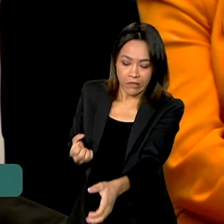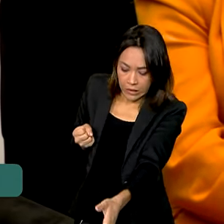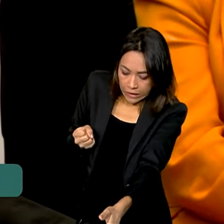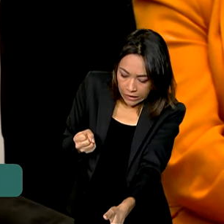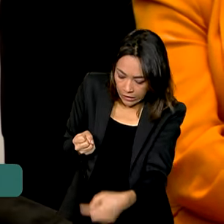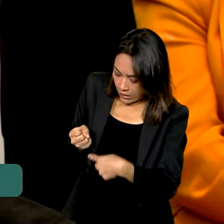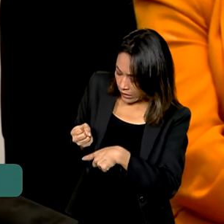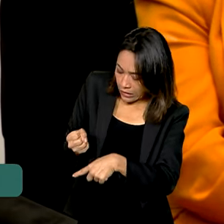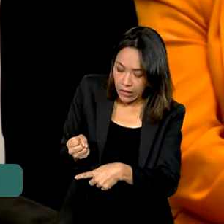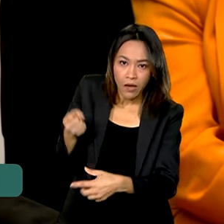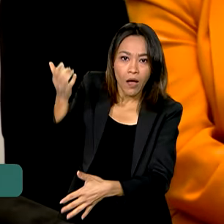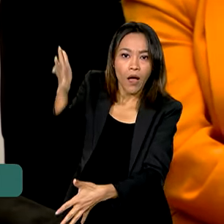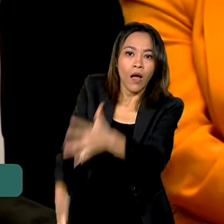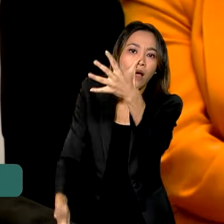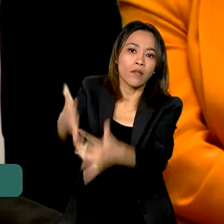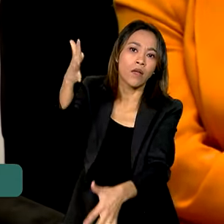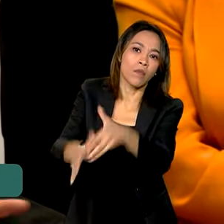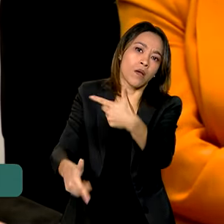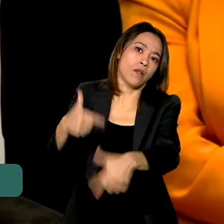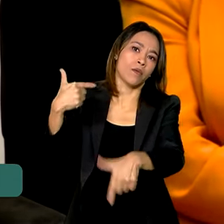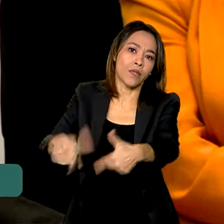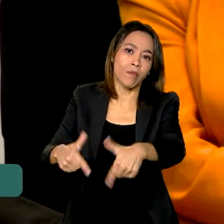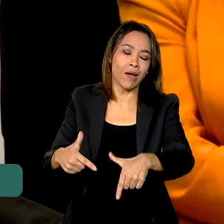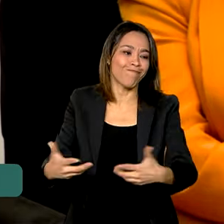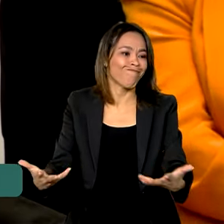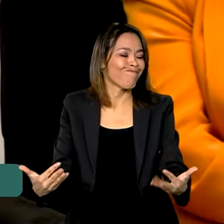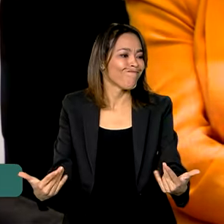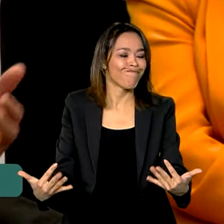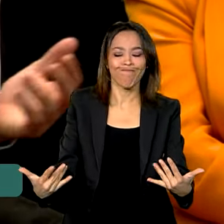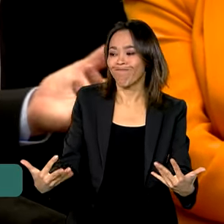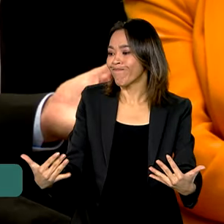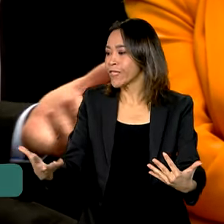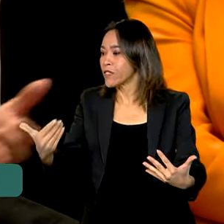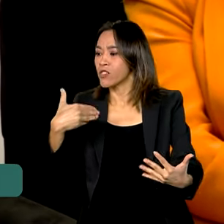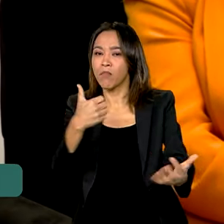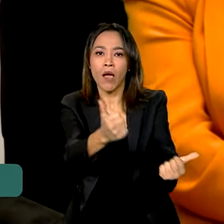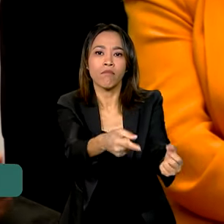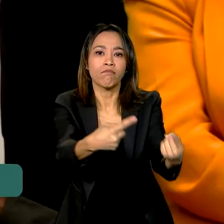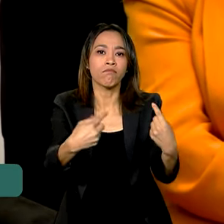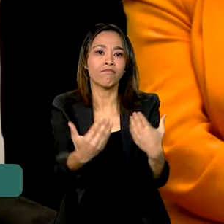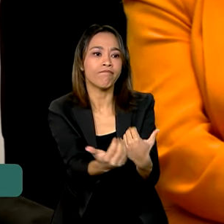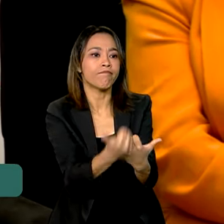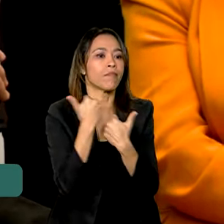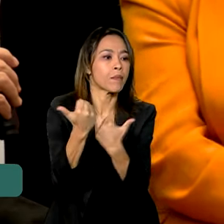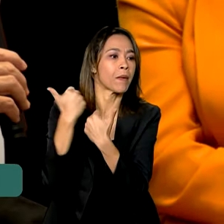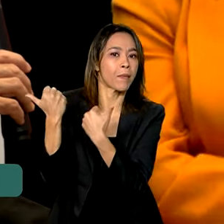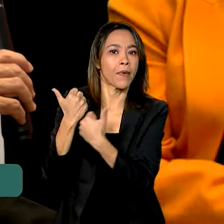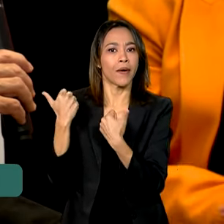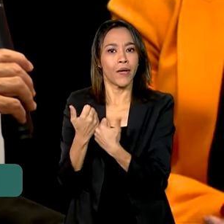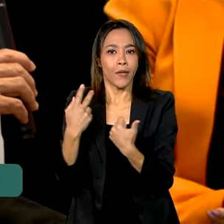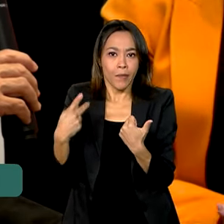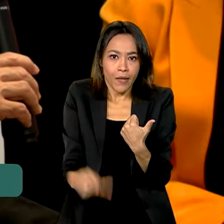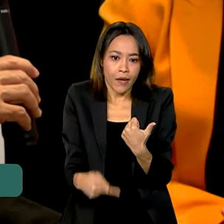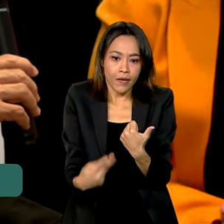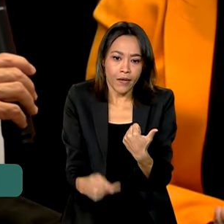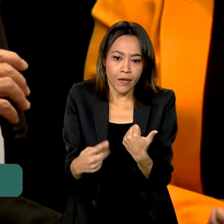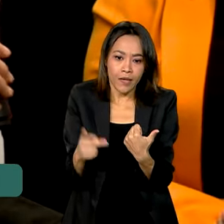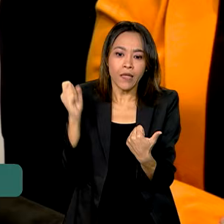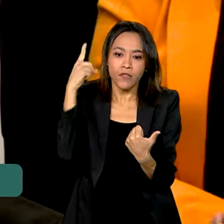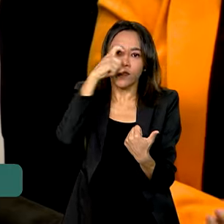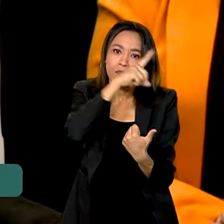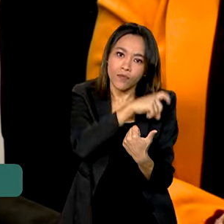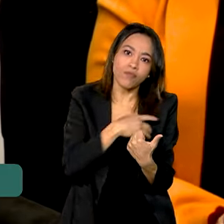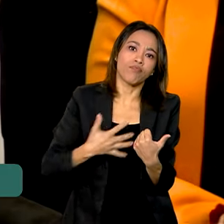que, portanto, talvez tenhamos que trazer novos parceiros para esses debates aqui, além do que o sofrimento nosso aqui no nosso